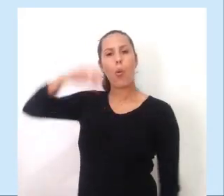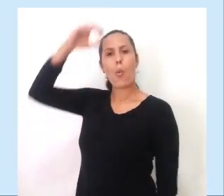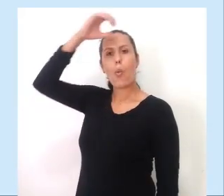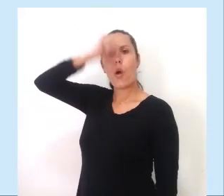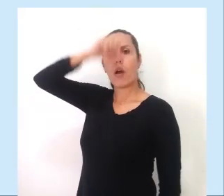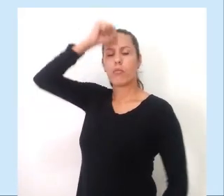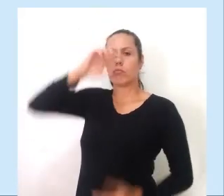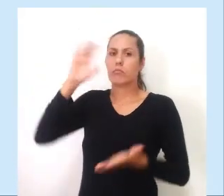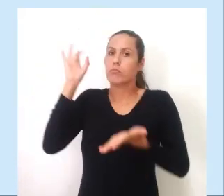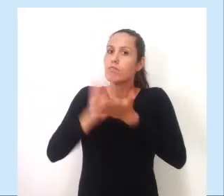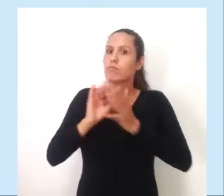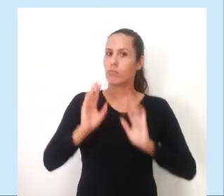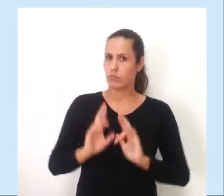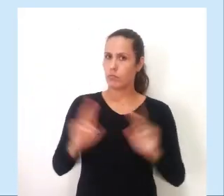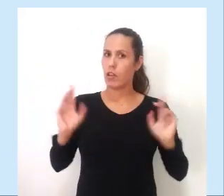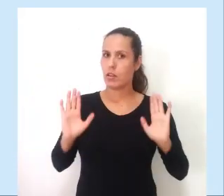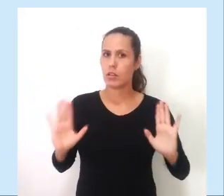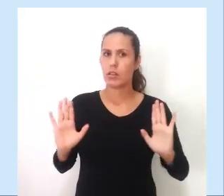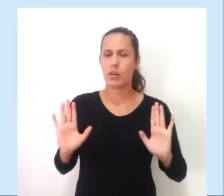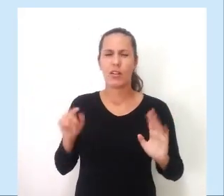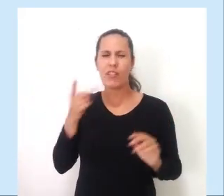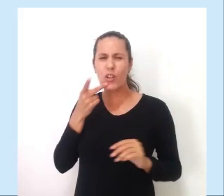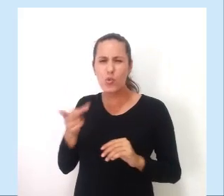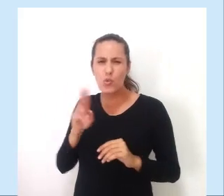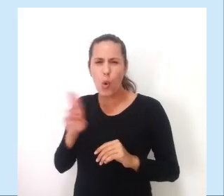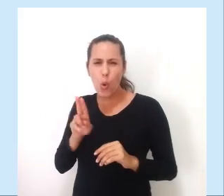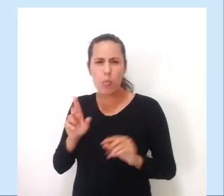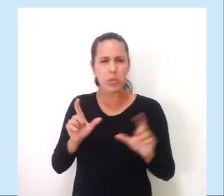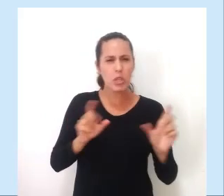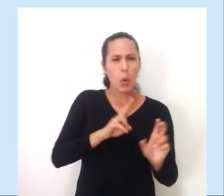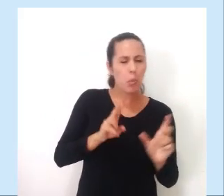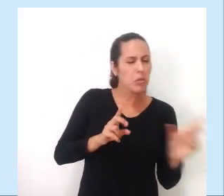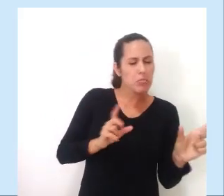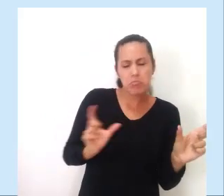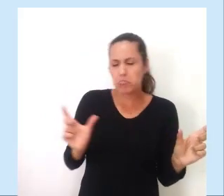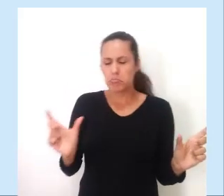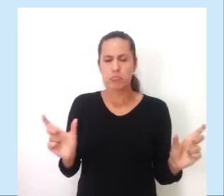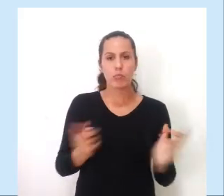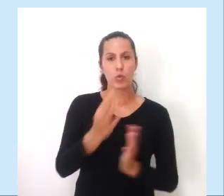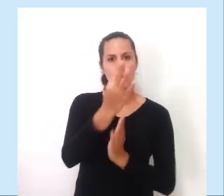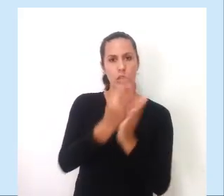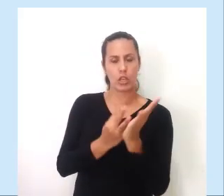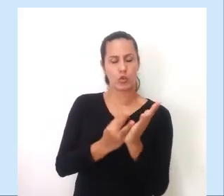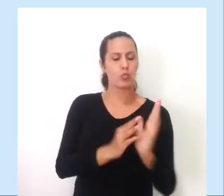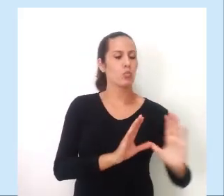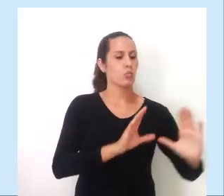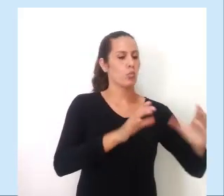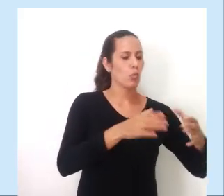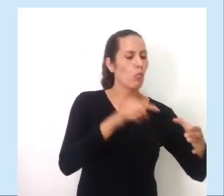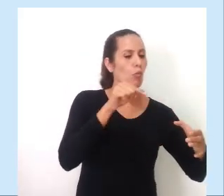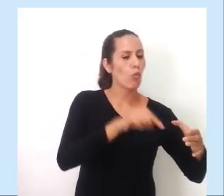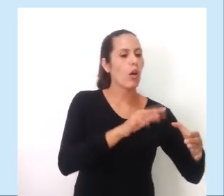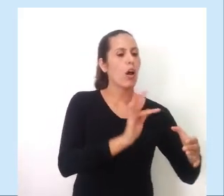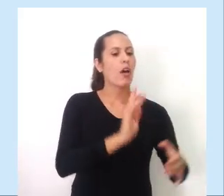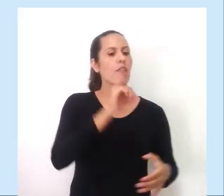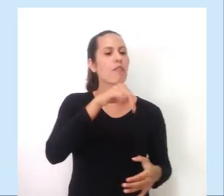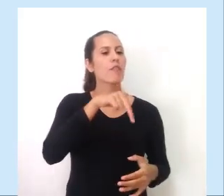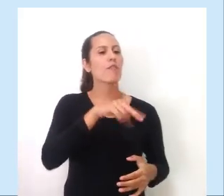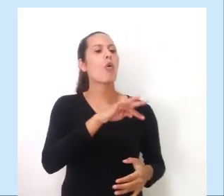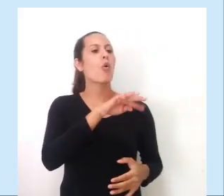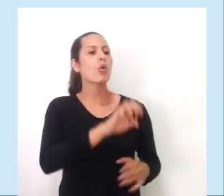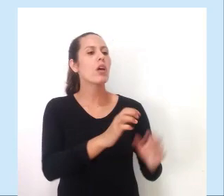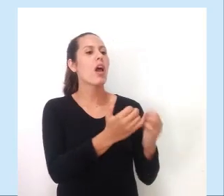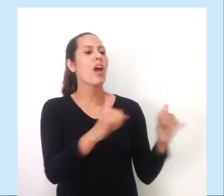aprendo ciência. Só pelo nome, quando eu estou lendo um texto, tá lá, fonte de energia